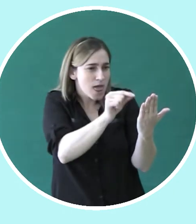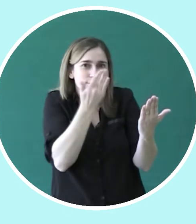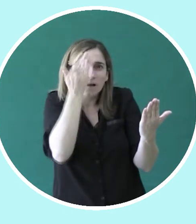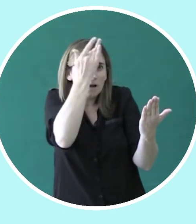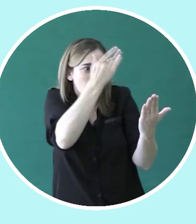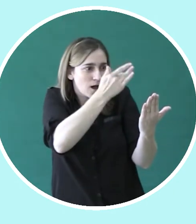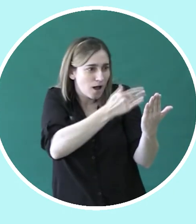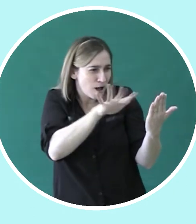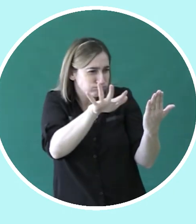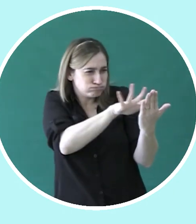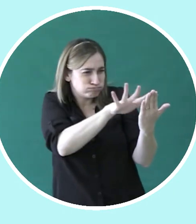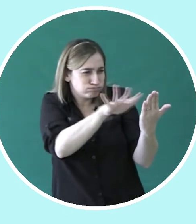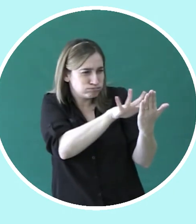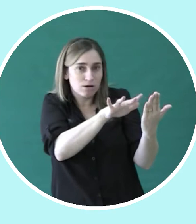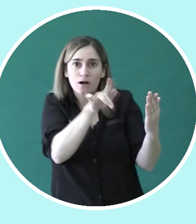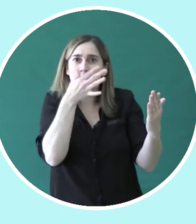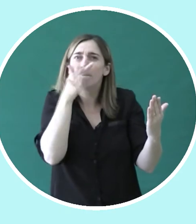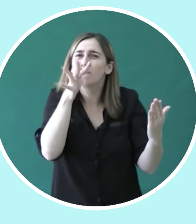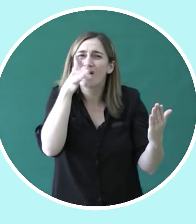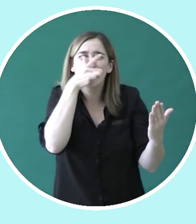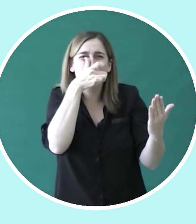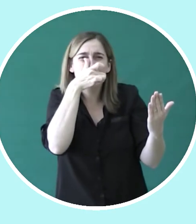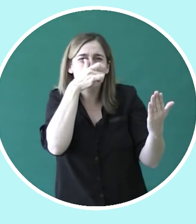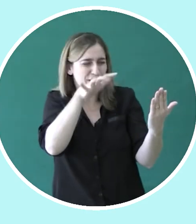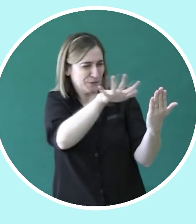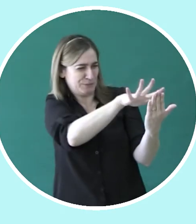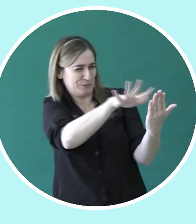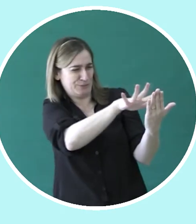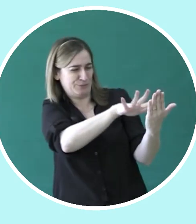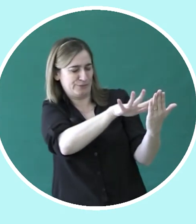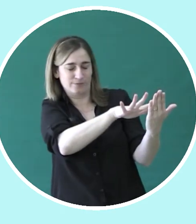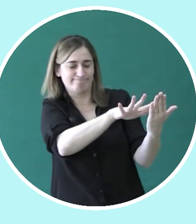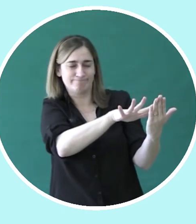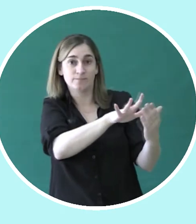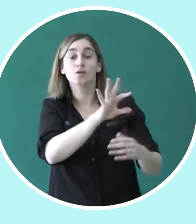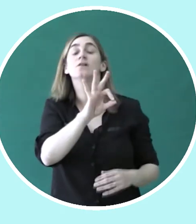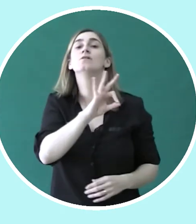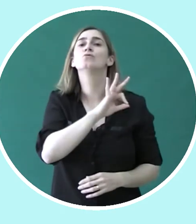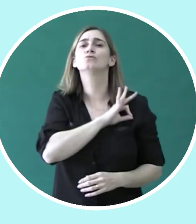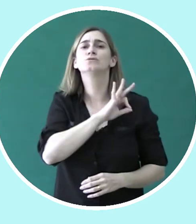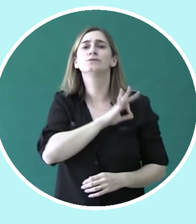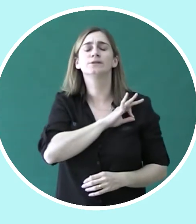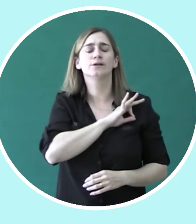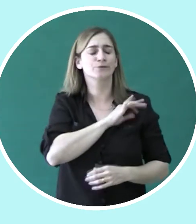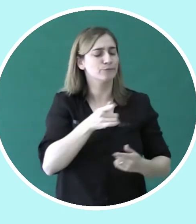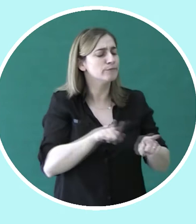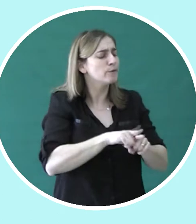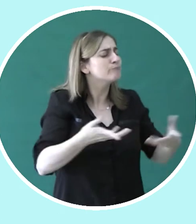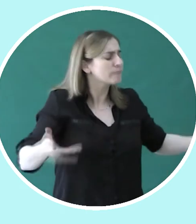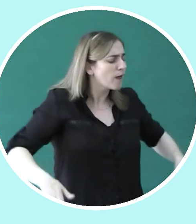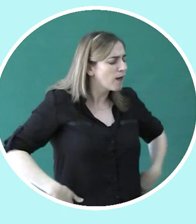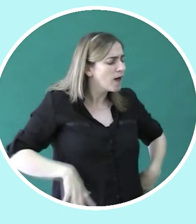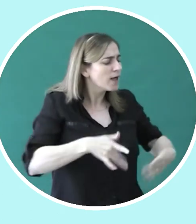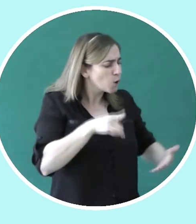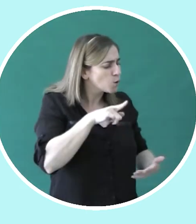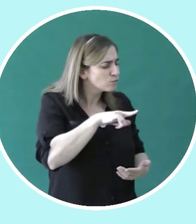ler e todas as letras negras se transformavam num aglomerado de formigas bêbadas. O